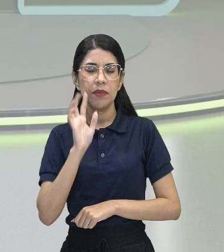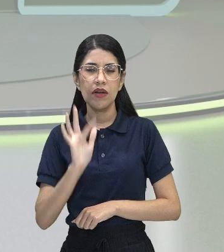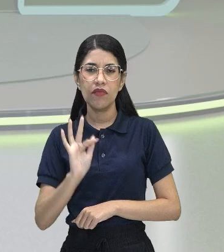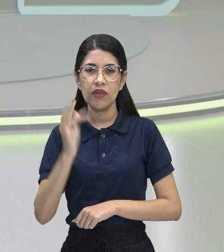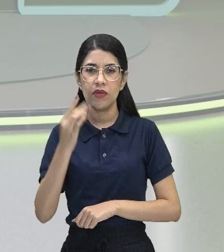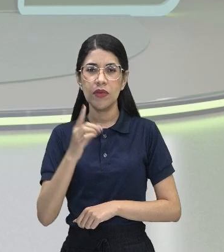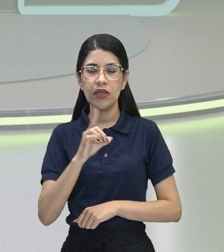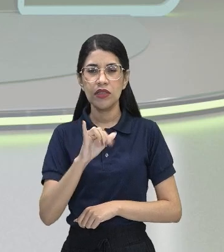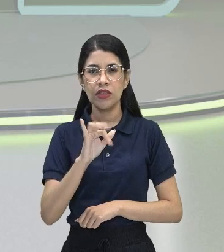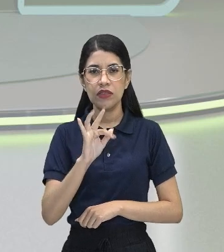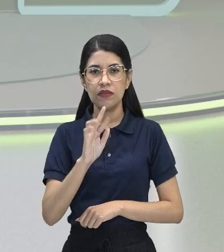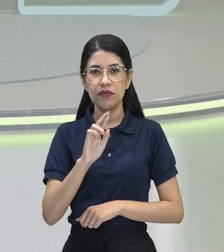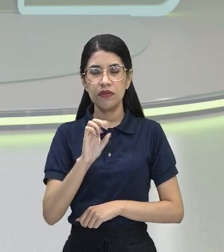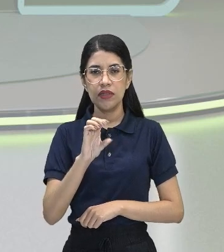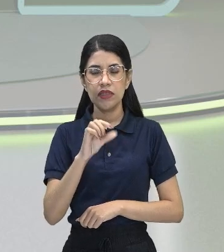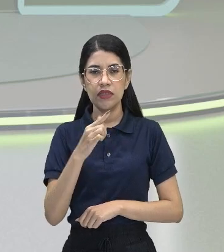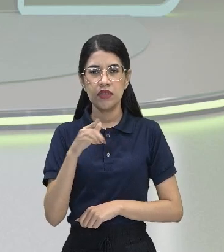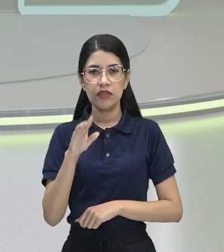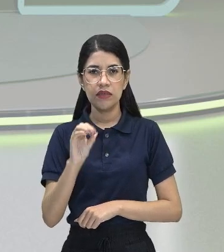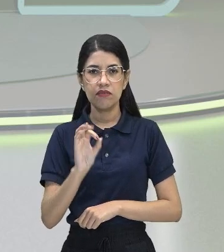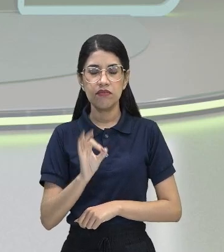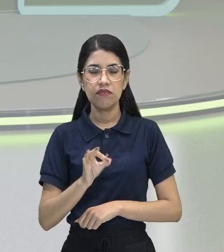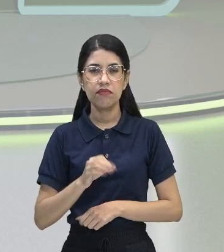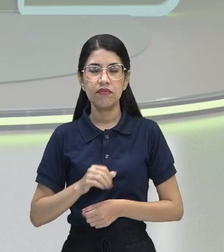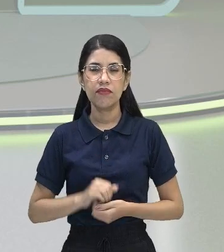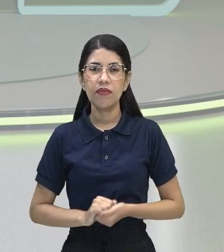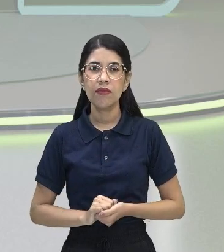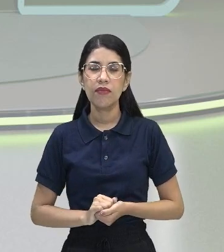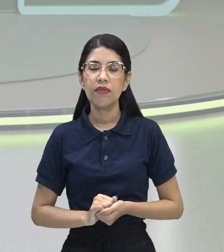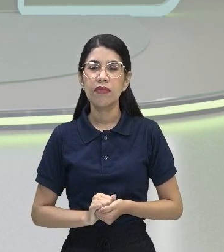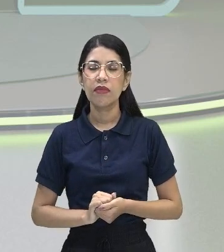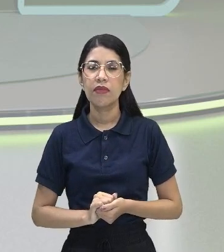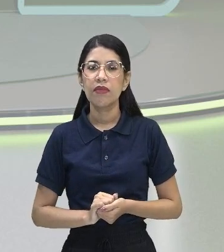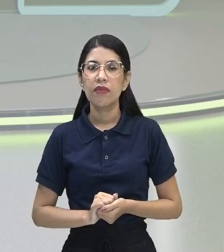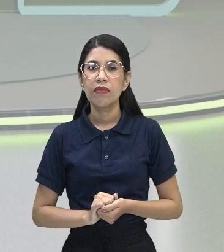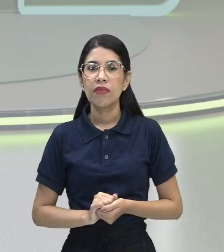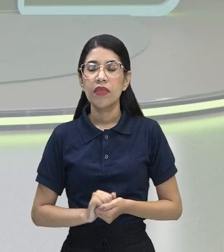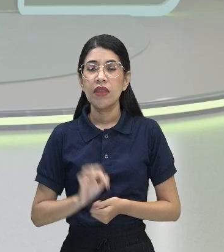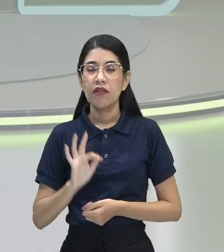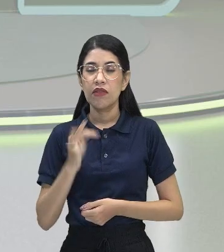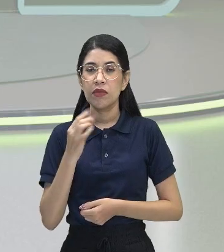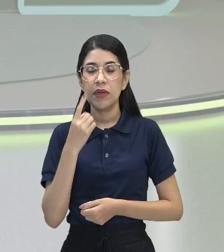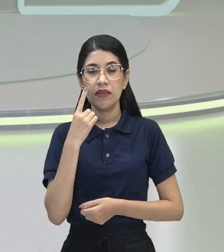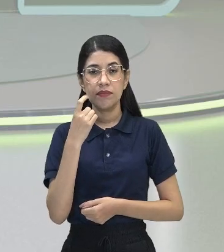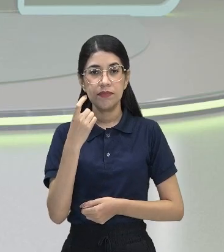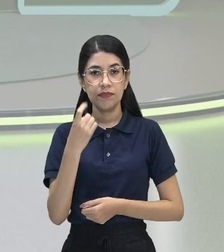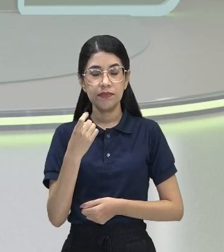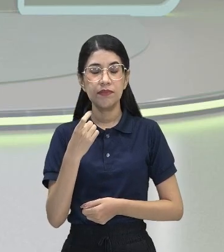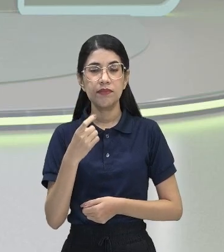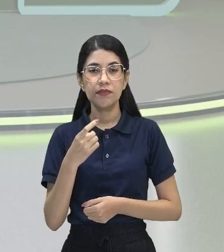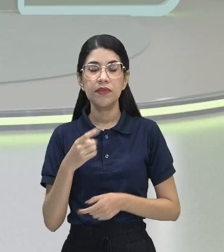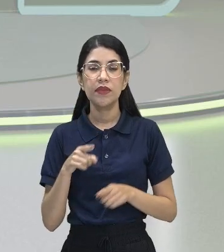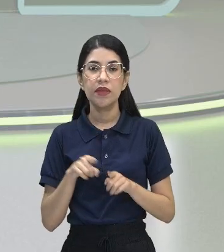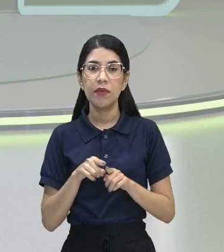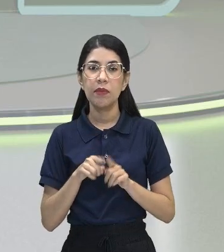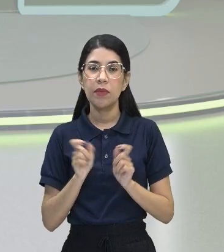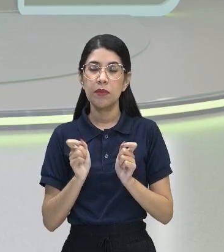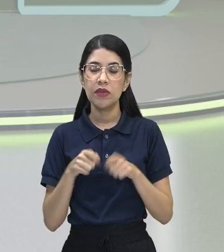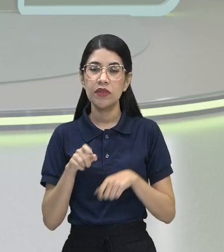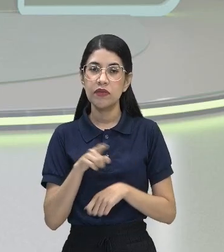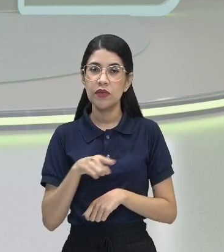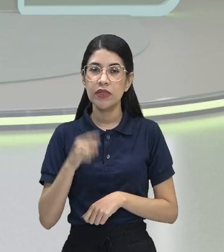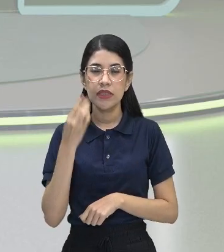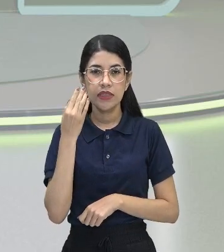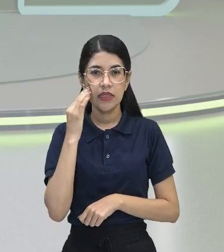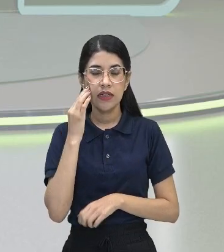da difração. Tudo bem, pessoal? Esse fenômeno aí, muito interessante, né, para que você